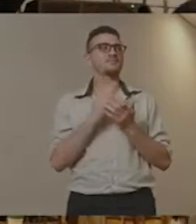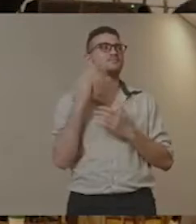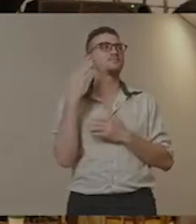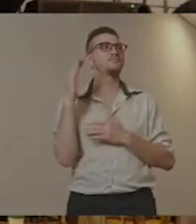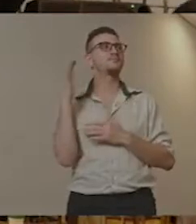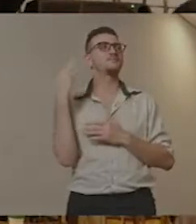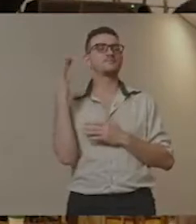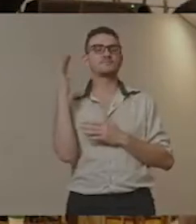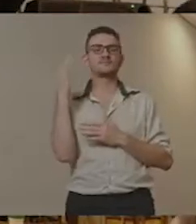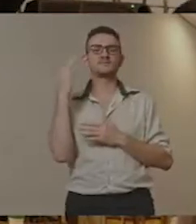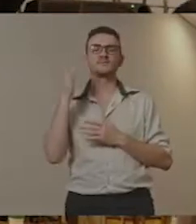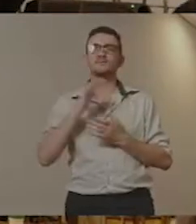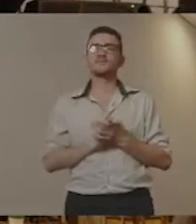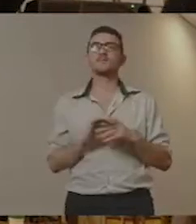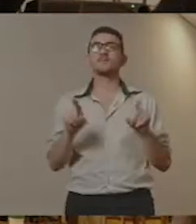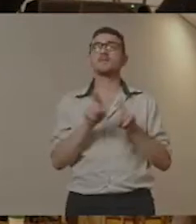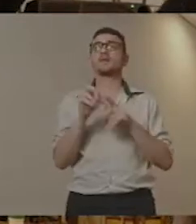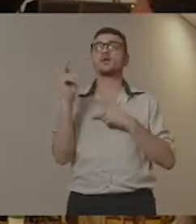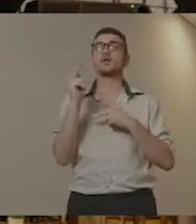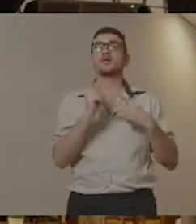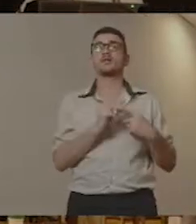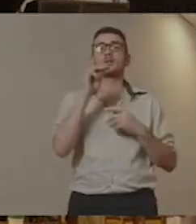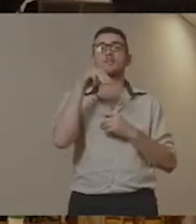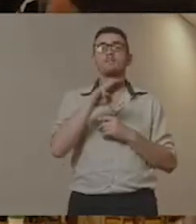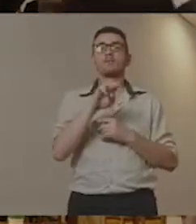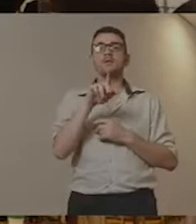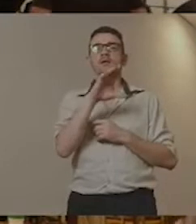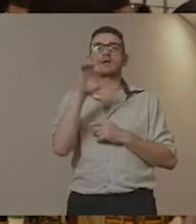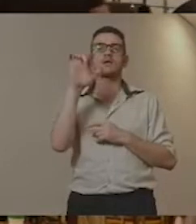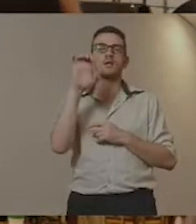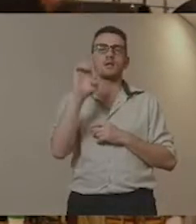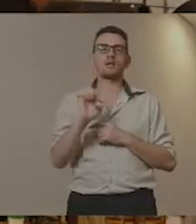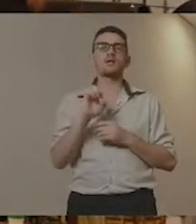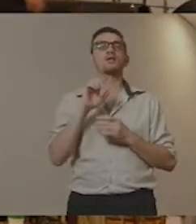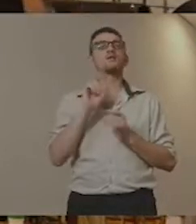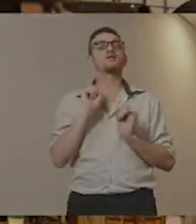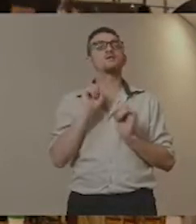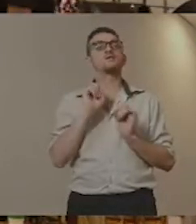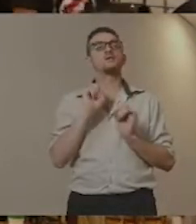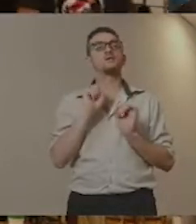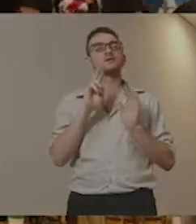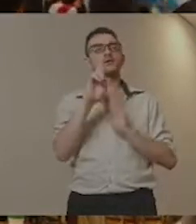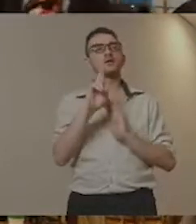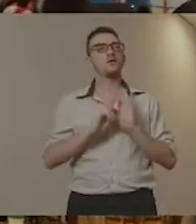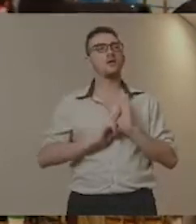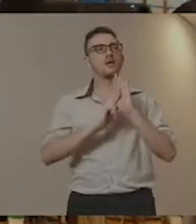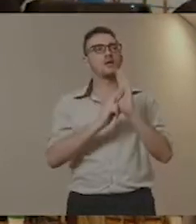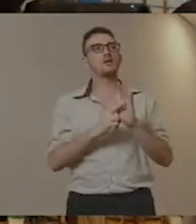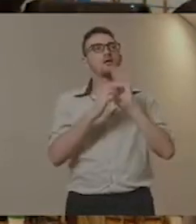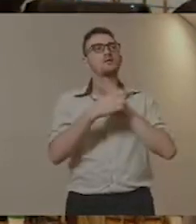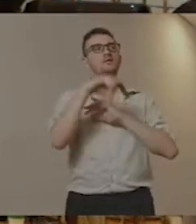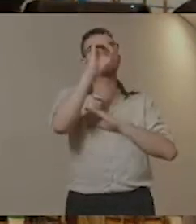Eu convido a Micaele Silva, representando a Diretoria Leste e